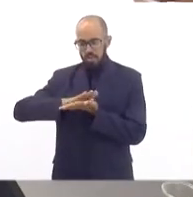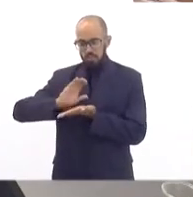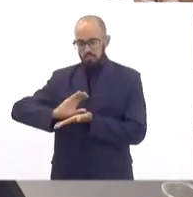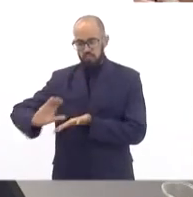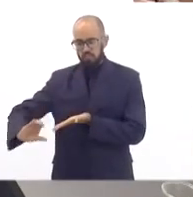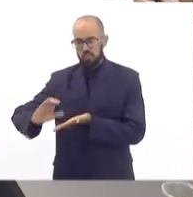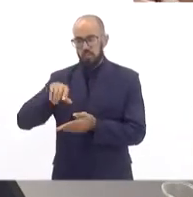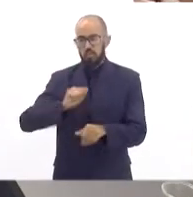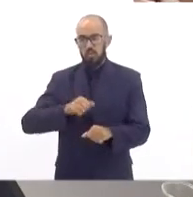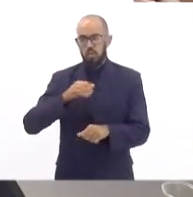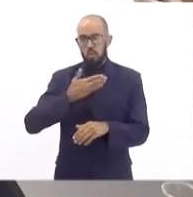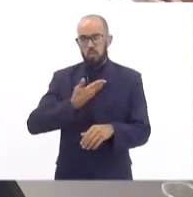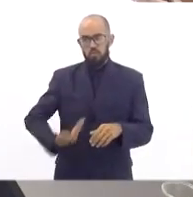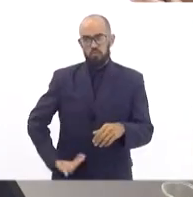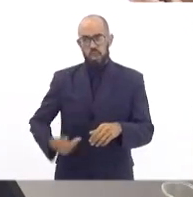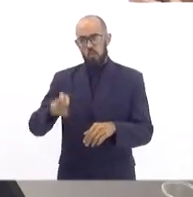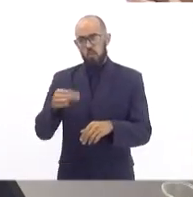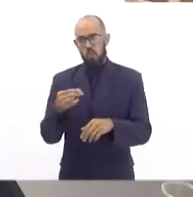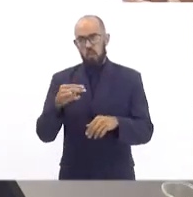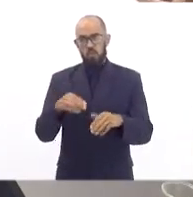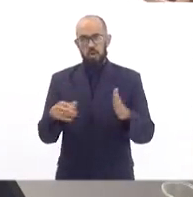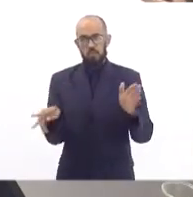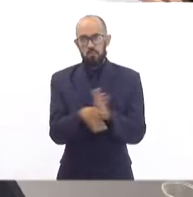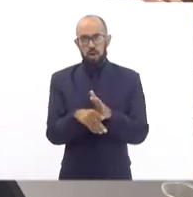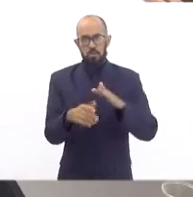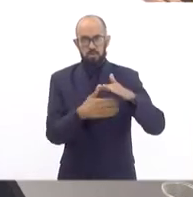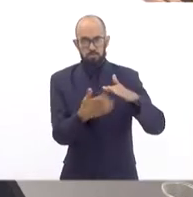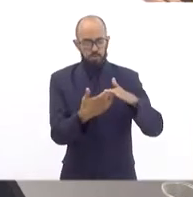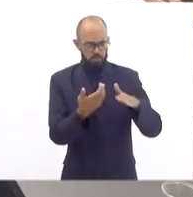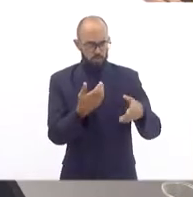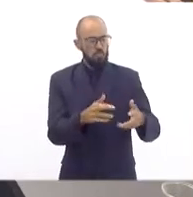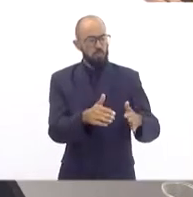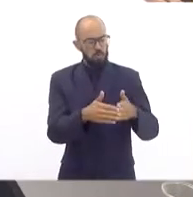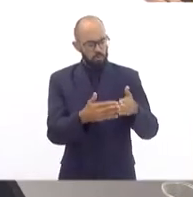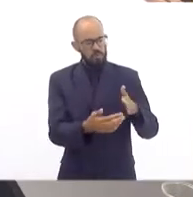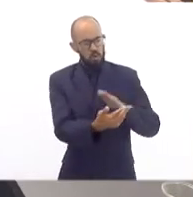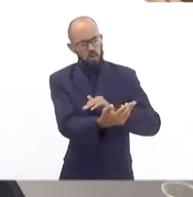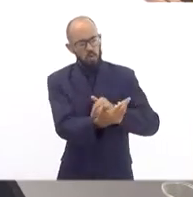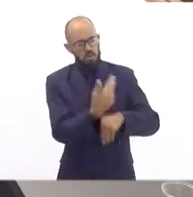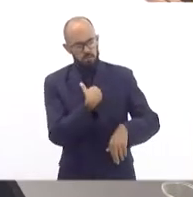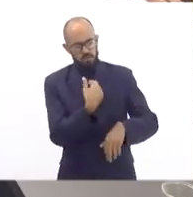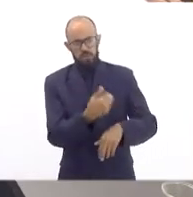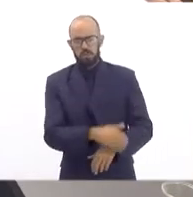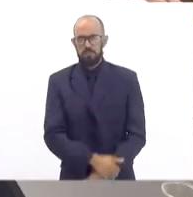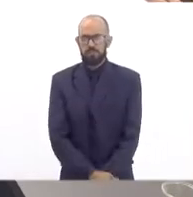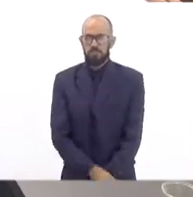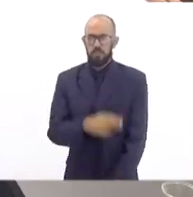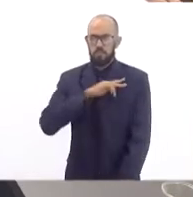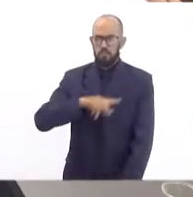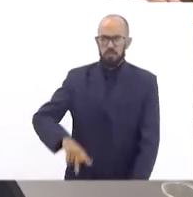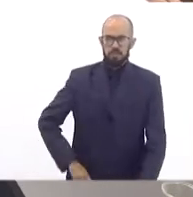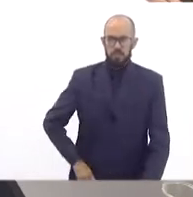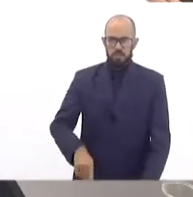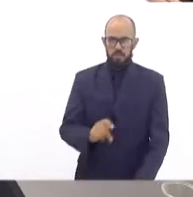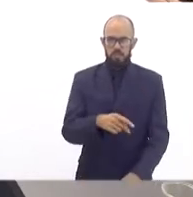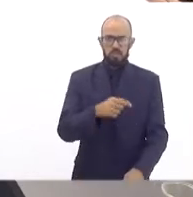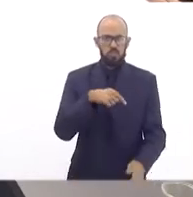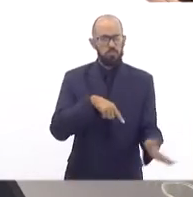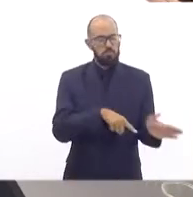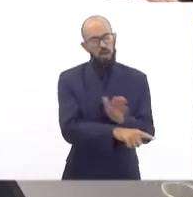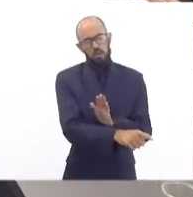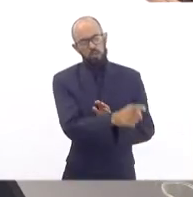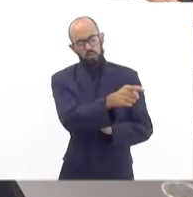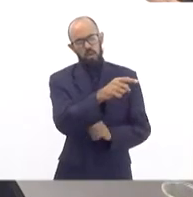concessionária, nem por parte do governo do Estado. Então, por gentileza, como presidente dessa Comissão Parlamentar de Inquérito, faça essa